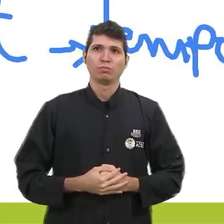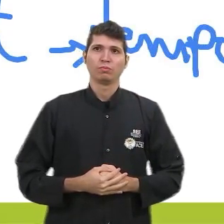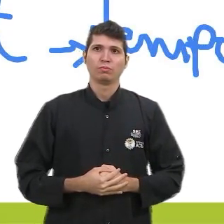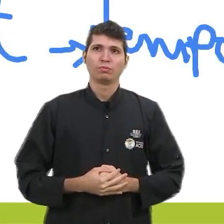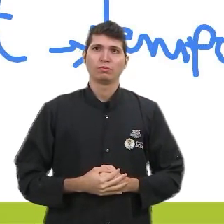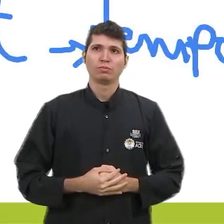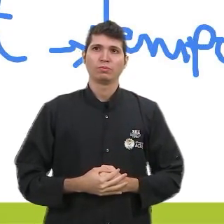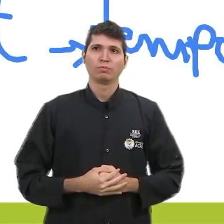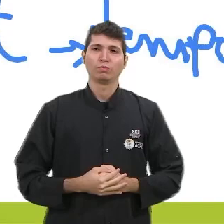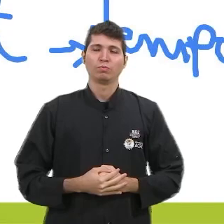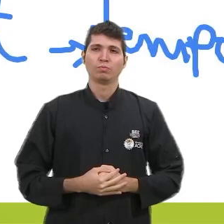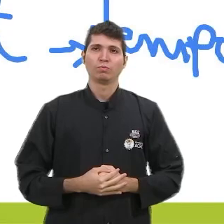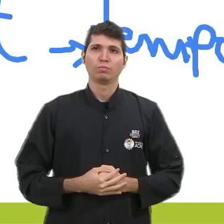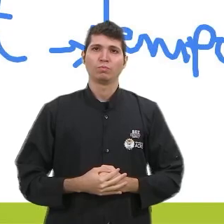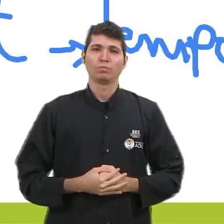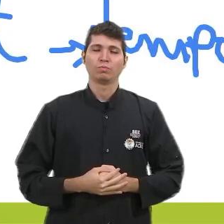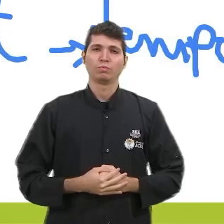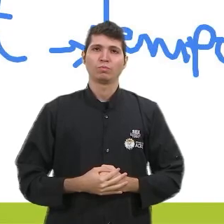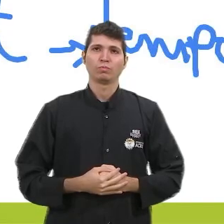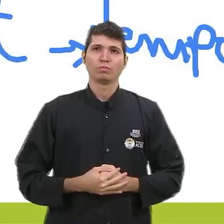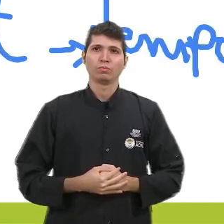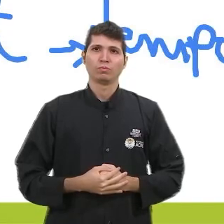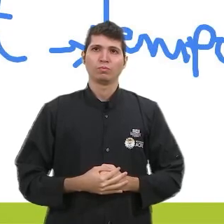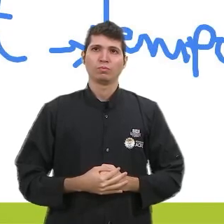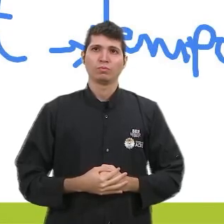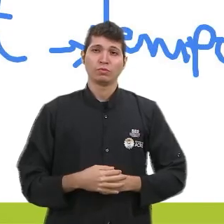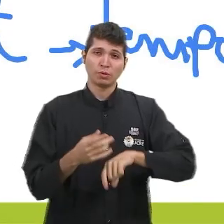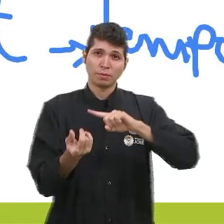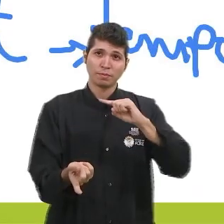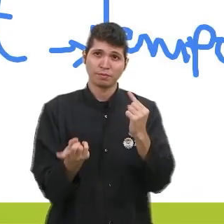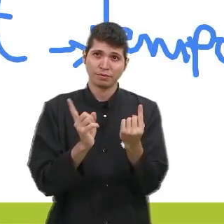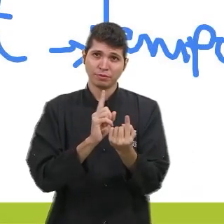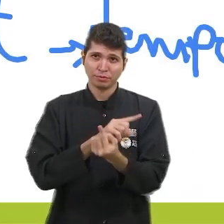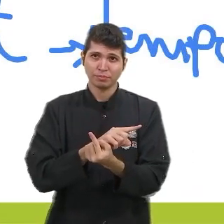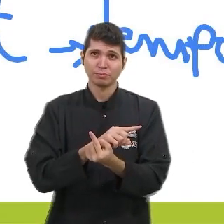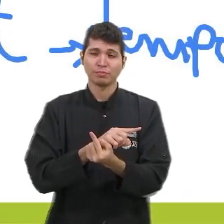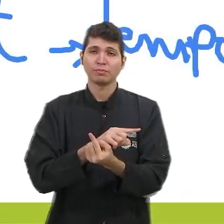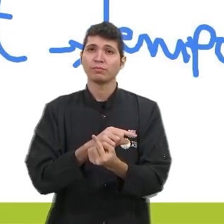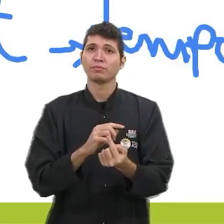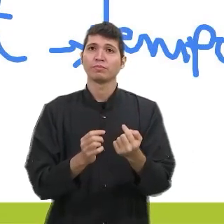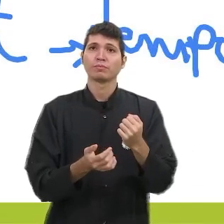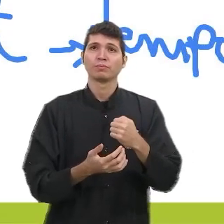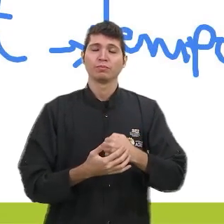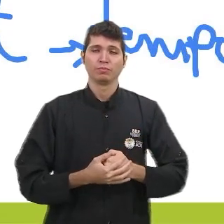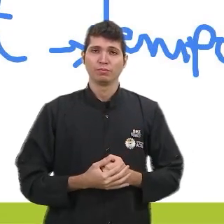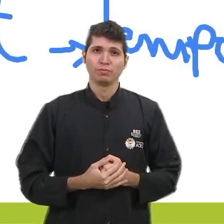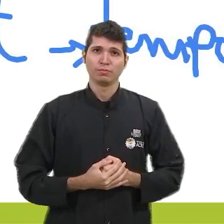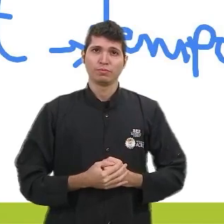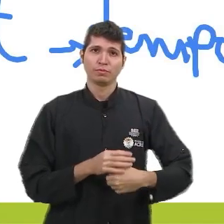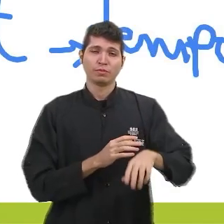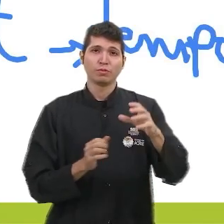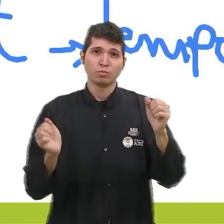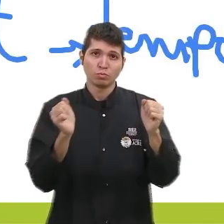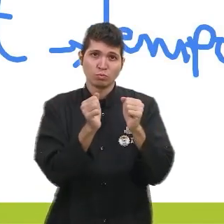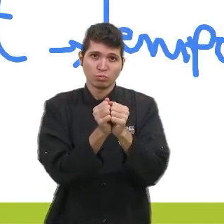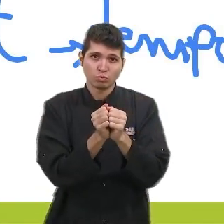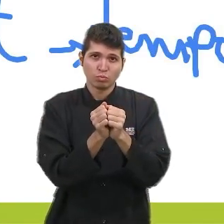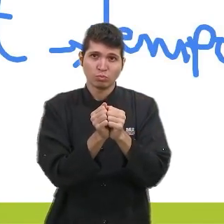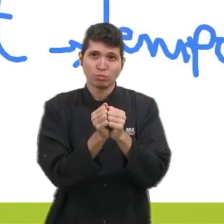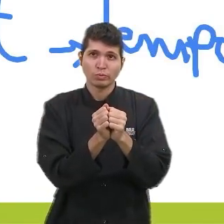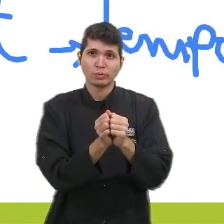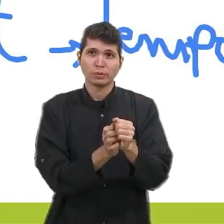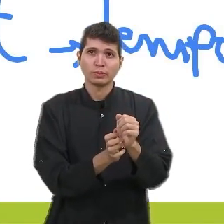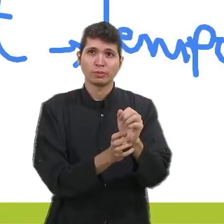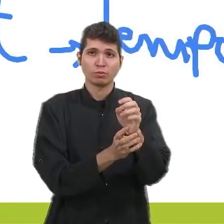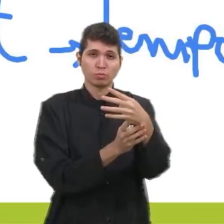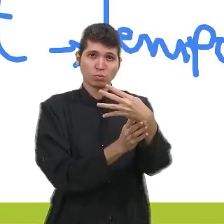né? E passei tudo do segundo para o primeiro, tá? Ok? Lembrando que isso aqui é uma das maneiras de resolver. Eu vou juntar os termos semelhantes, ou seja, eu vou